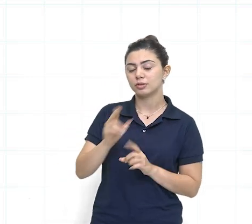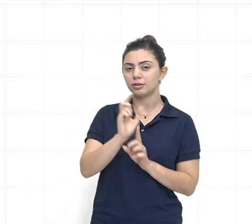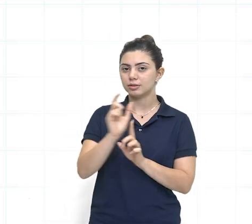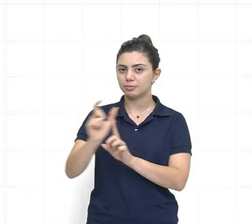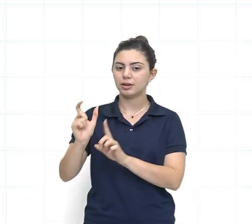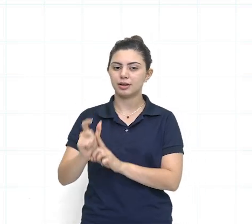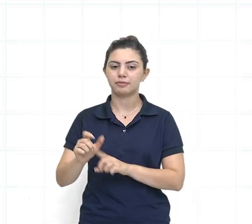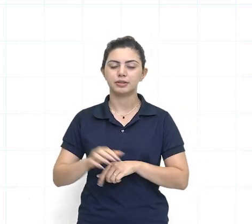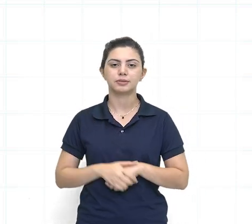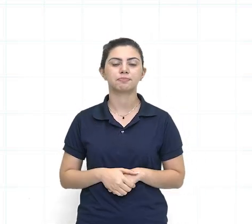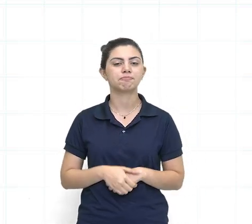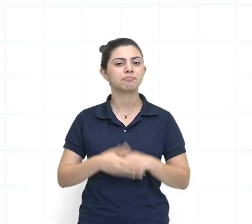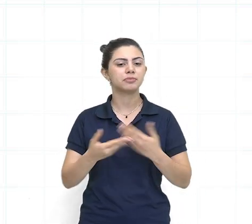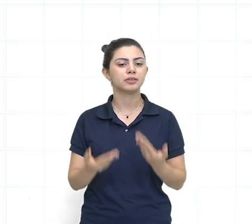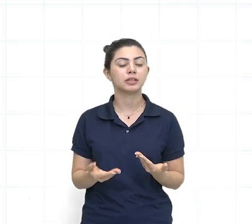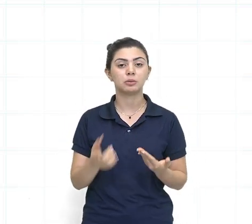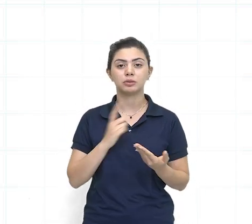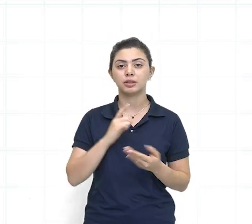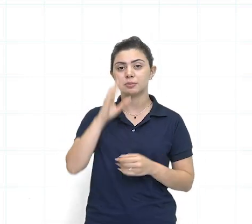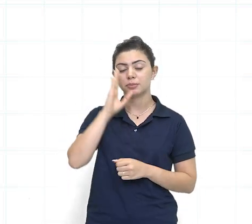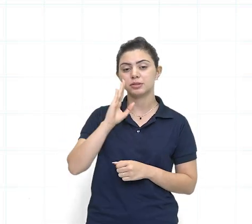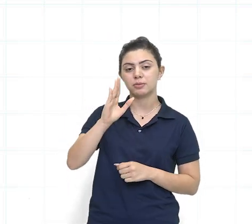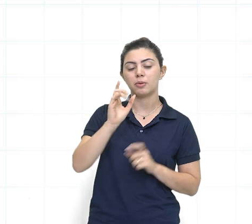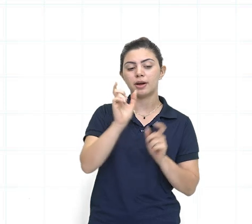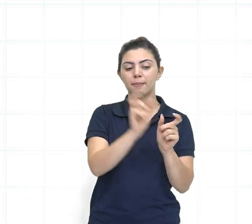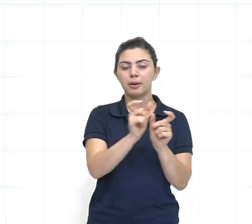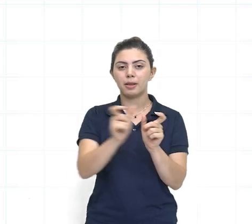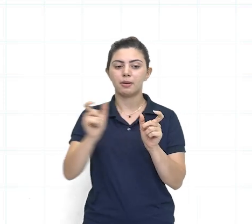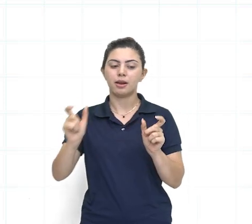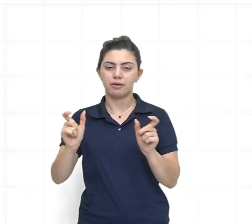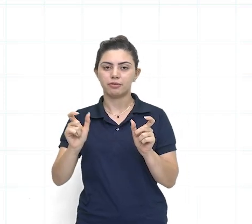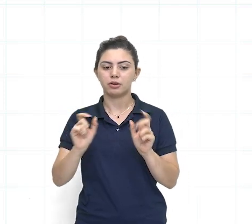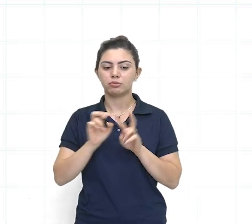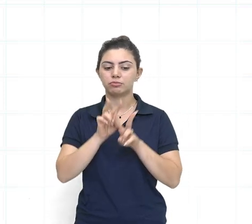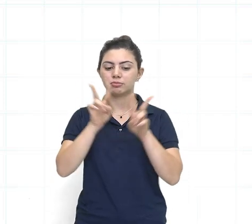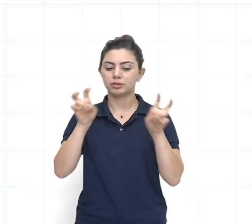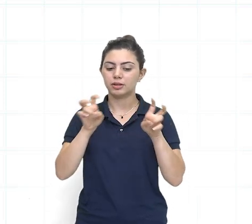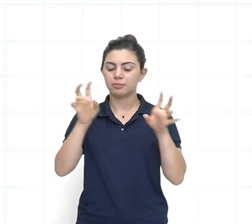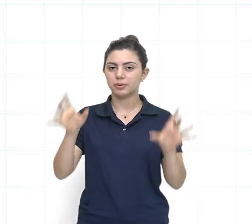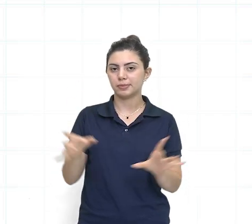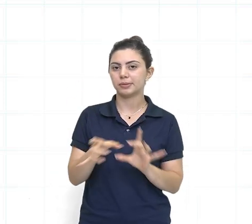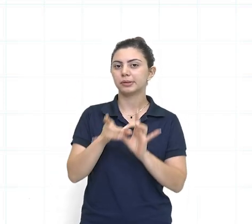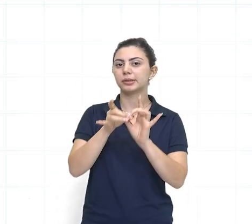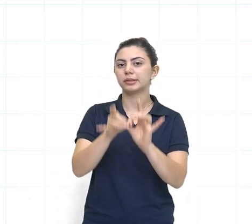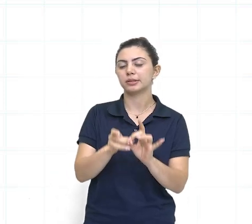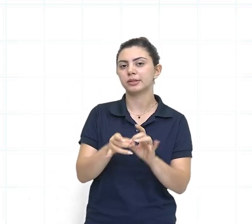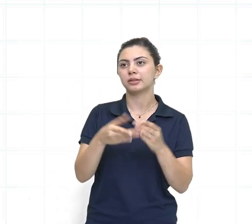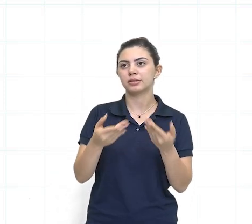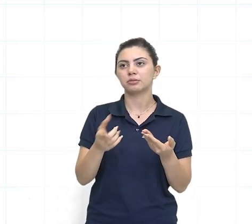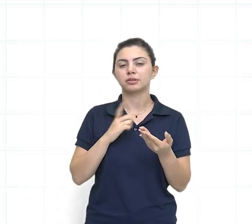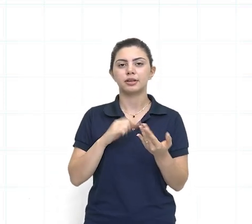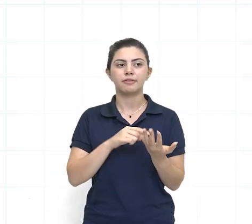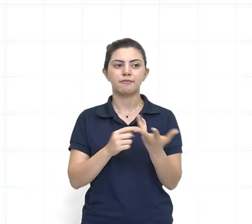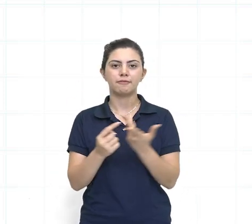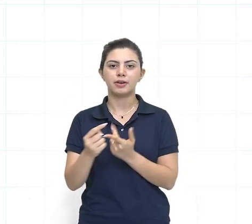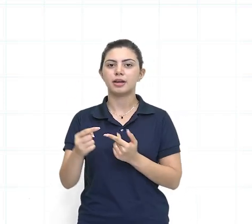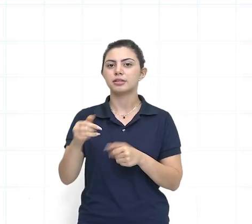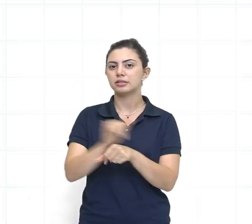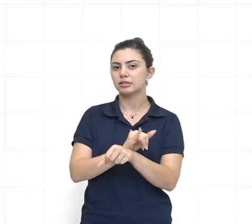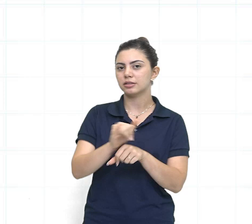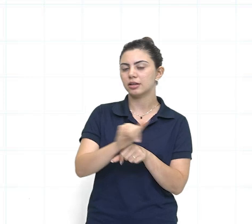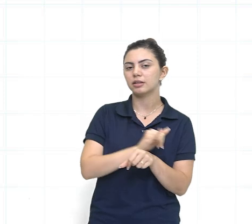né? Nela prevalece a estética da língua sobre o conteúdo, de forma que utiliza de diferentes dispositivos